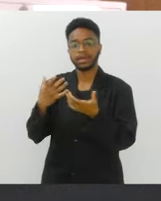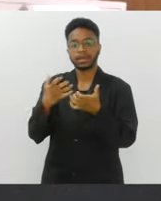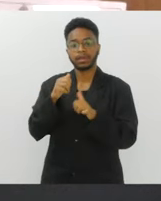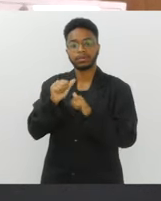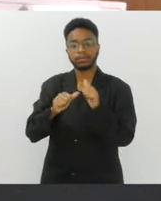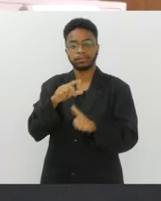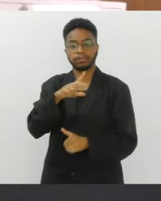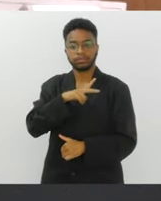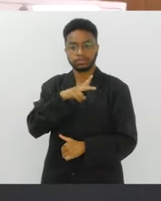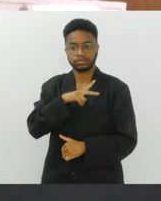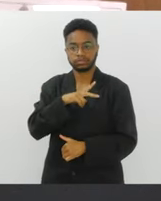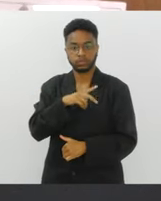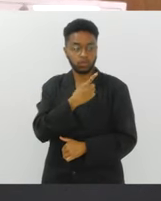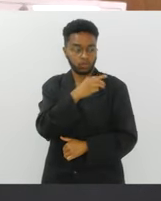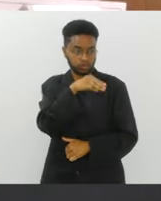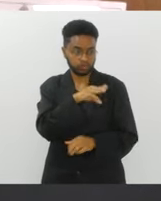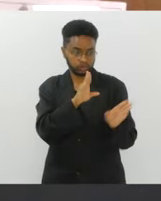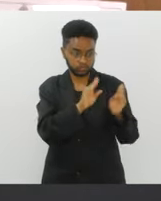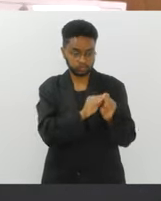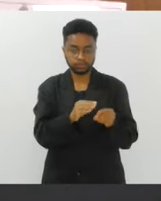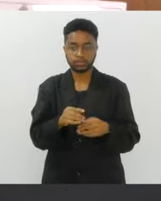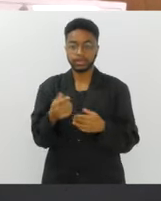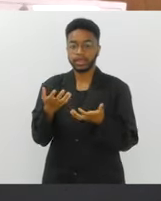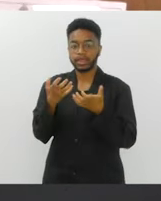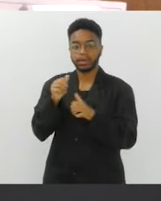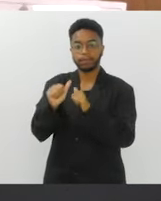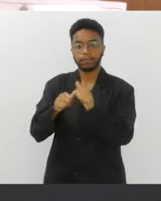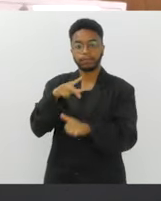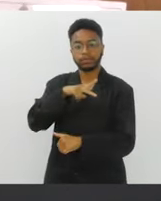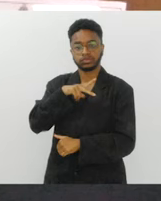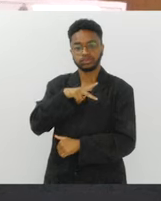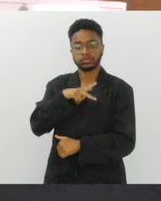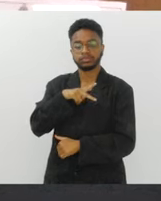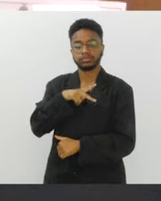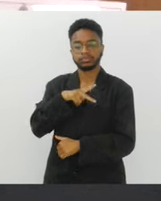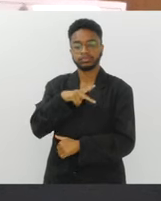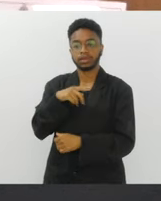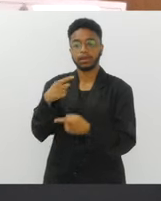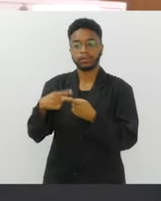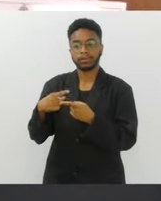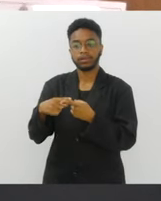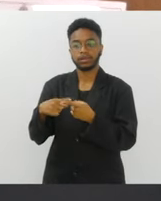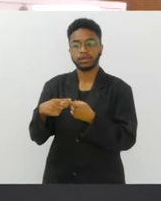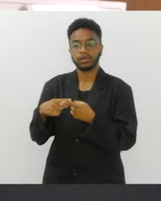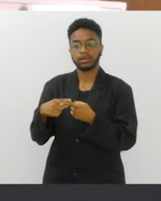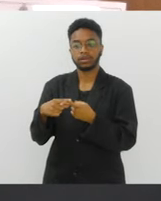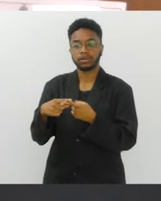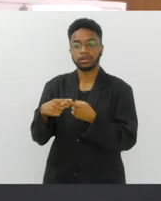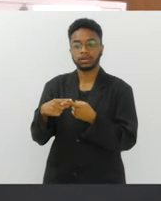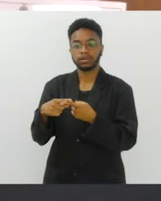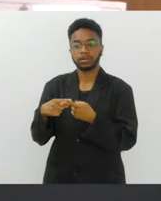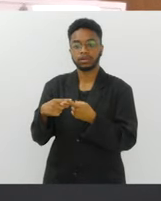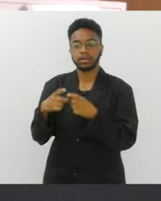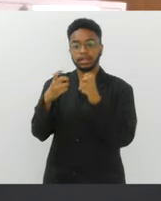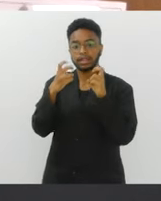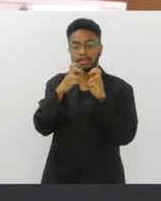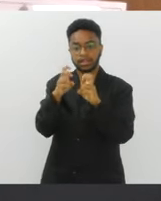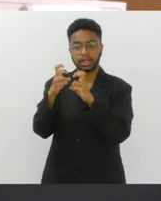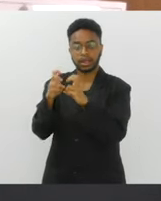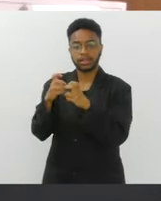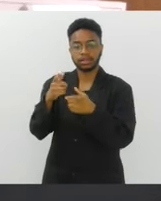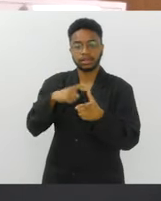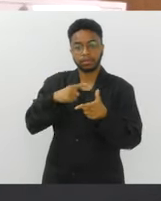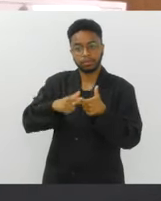empresa. Um minuto para concluir, por favor. Ok? Quando quiseram privatizar a empresa. Recolheram todos os trens que tinham problema. O trem queimou um